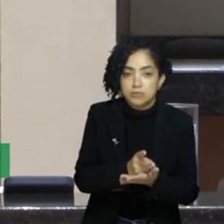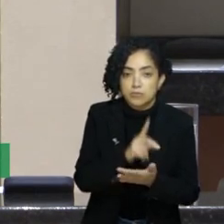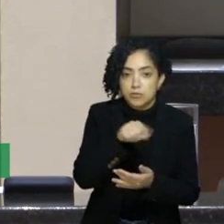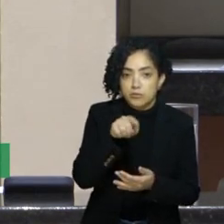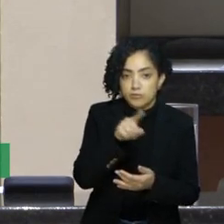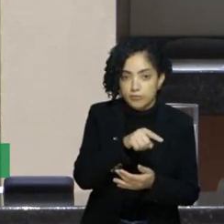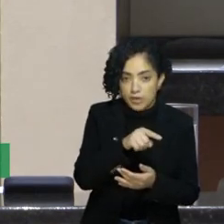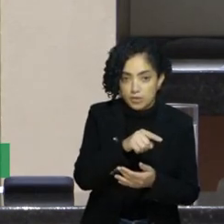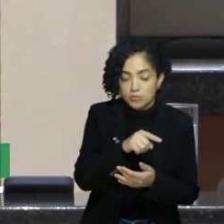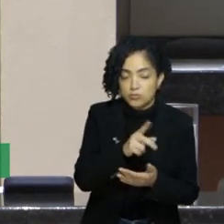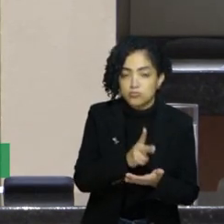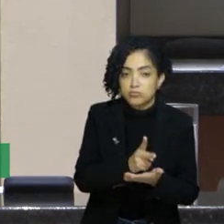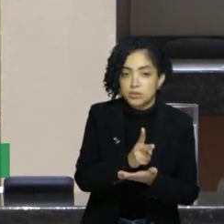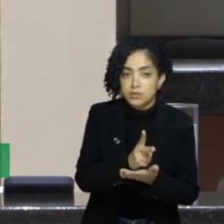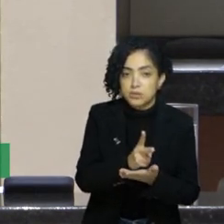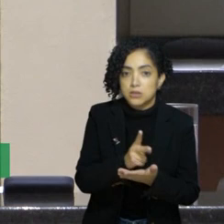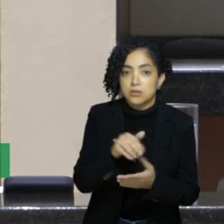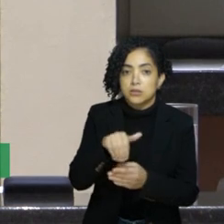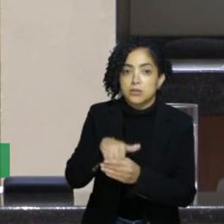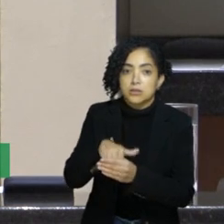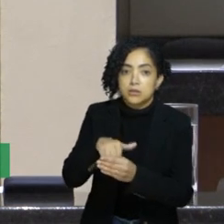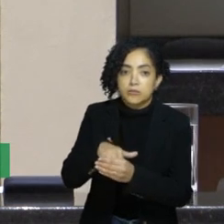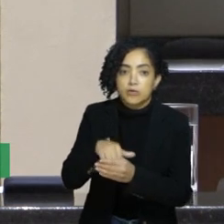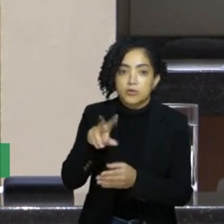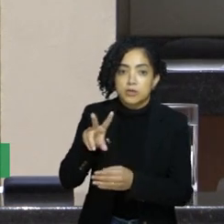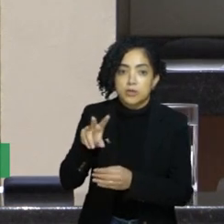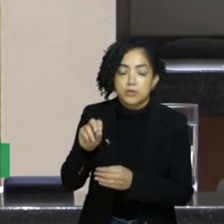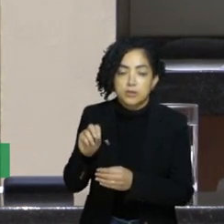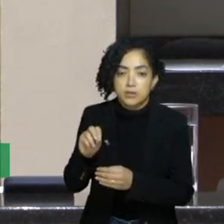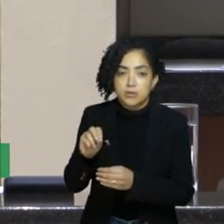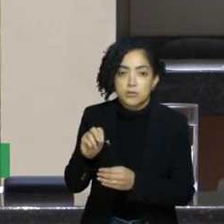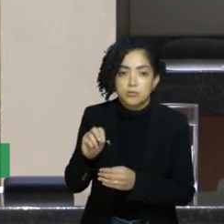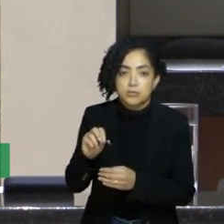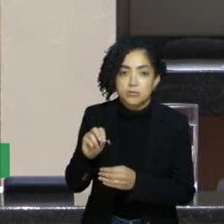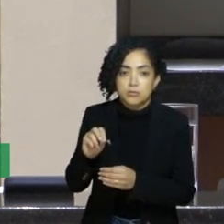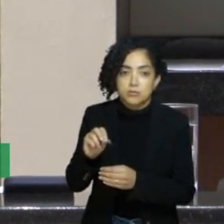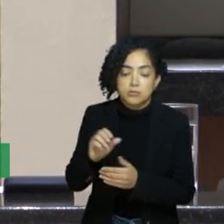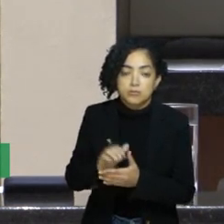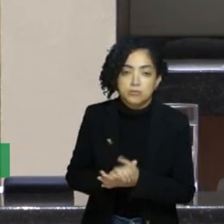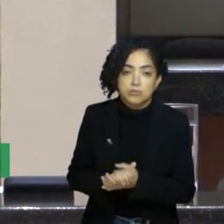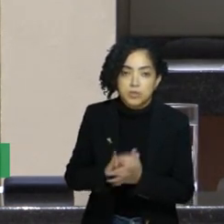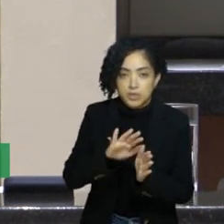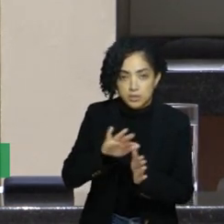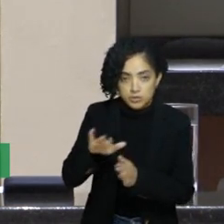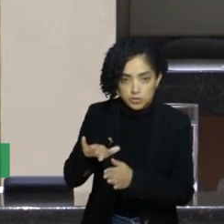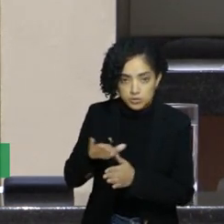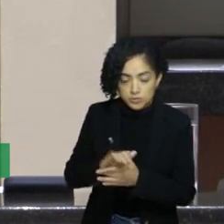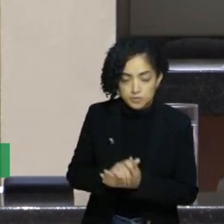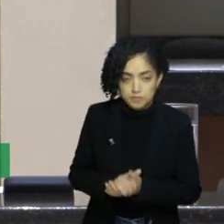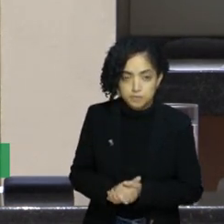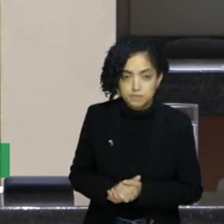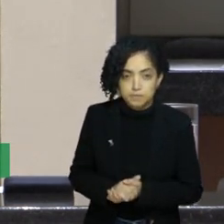do governo do Estado. E quem vota não, rejeita o veto.